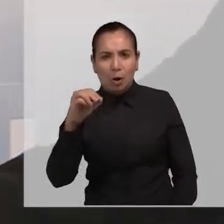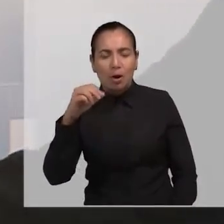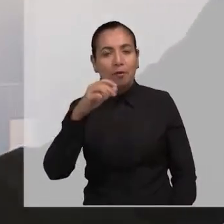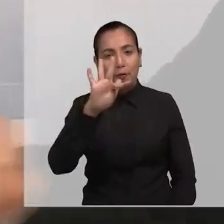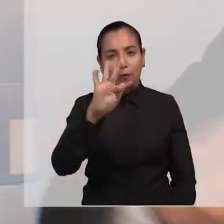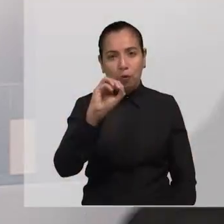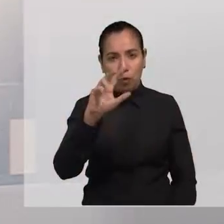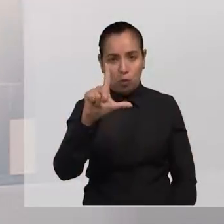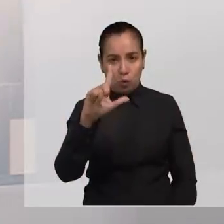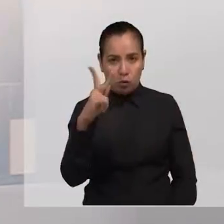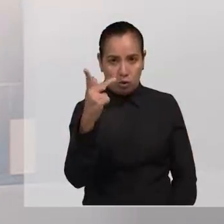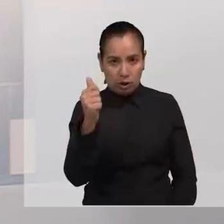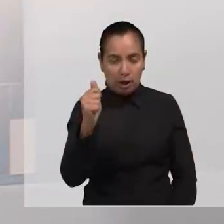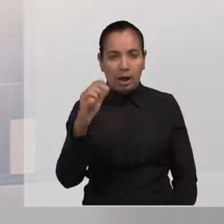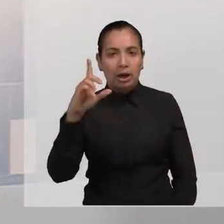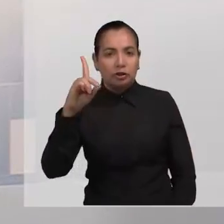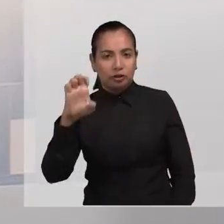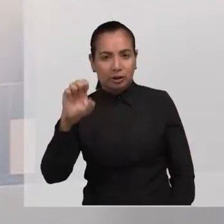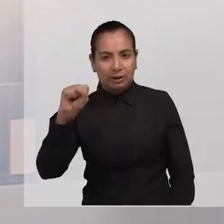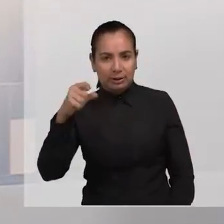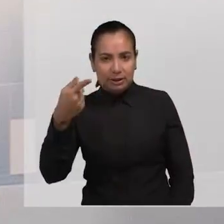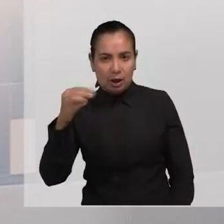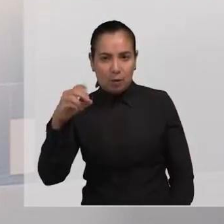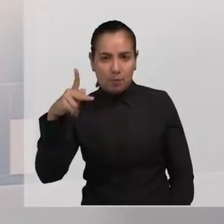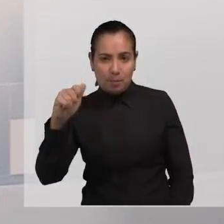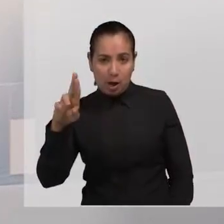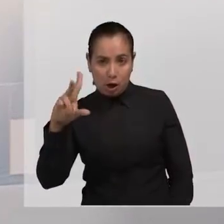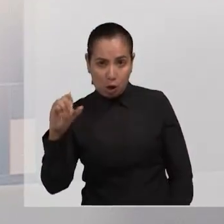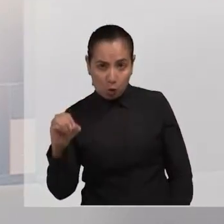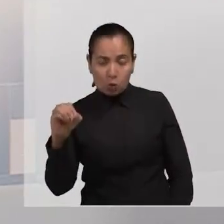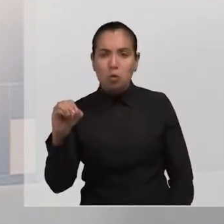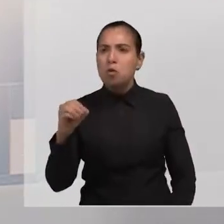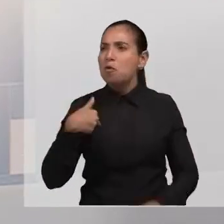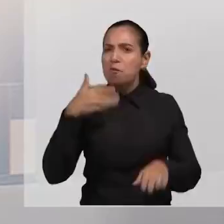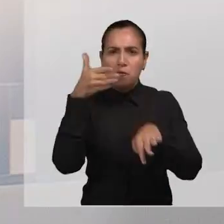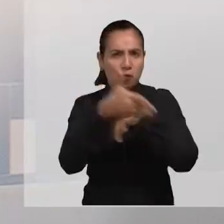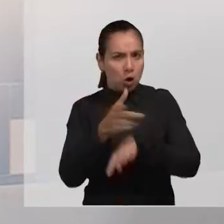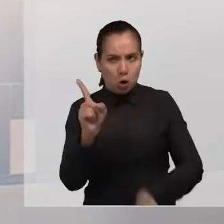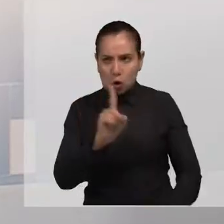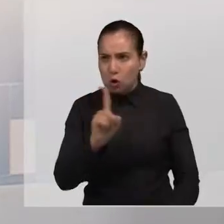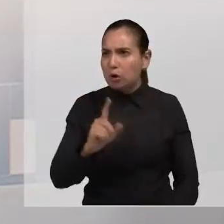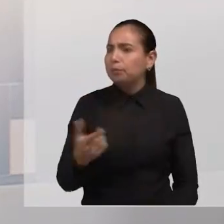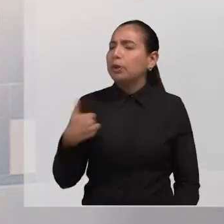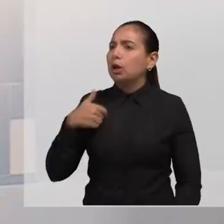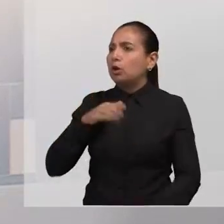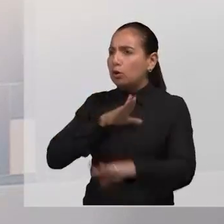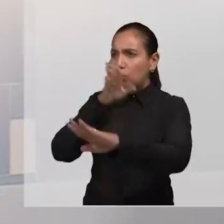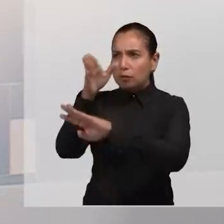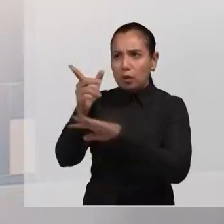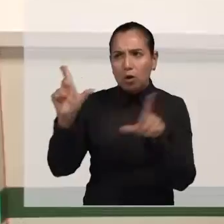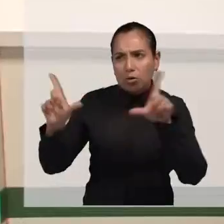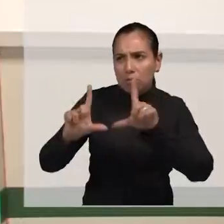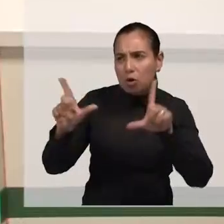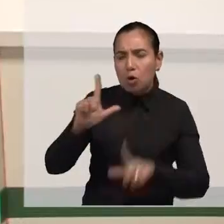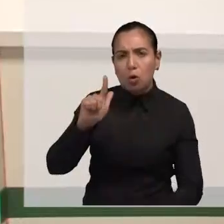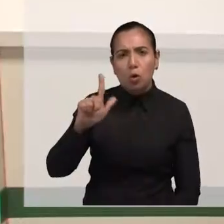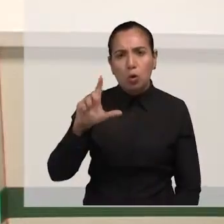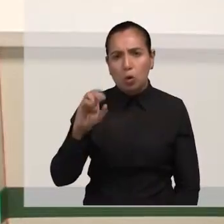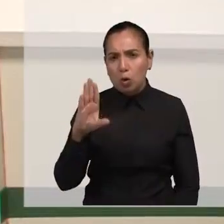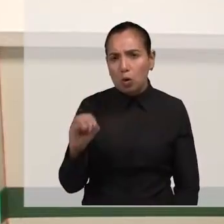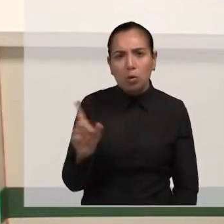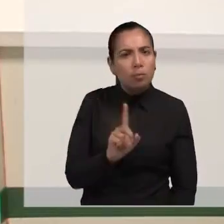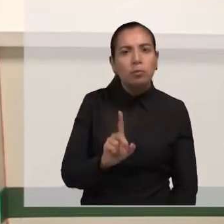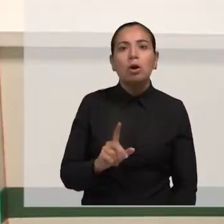Ele está errado? Hoje a gente... Não. Tá errado não, porque quem assiste todos os programas como eu e você e lê